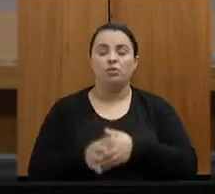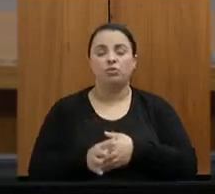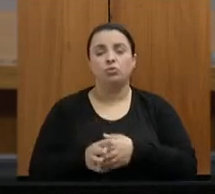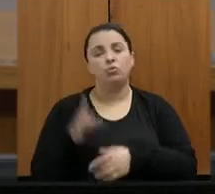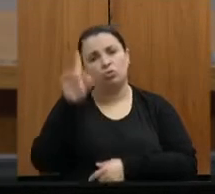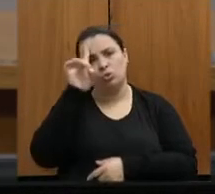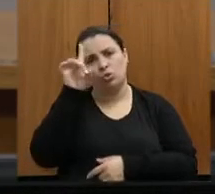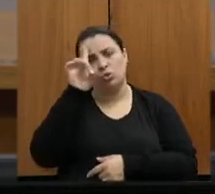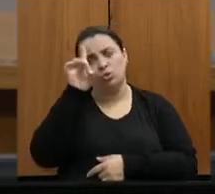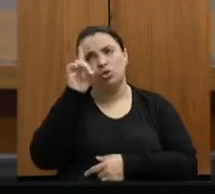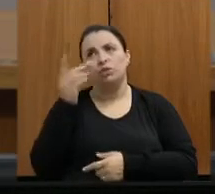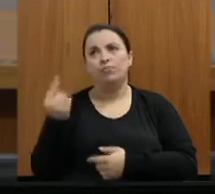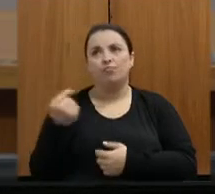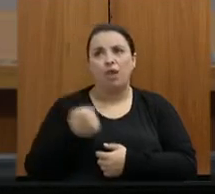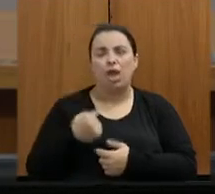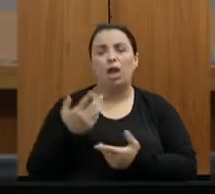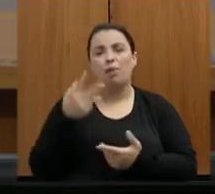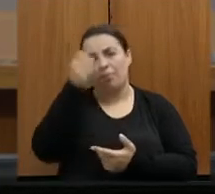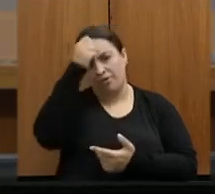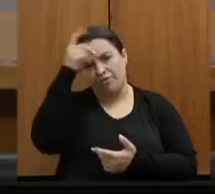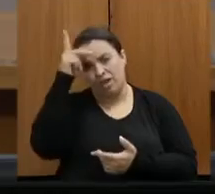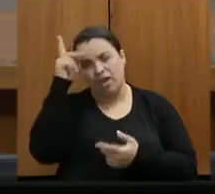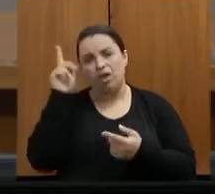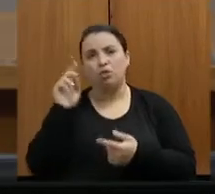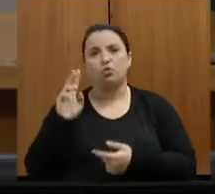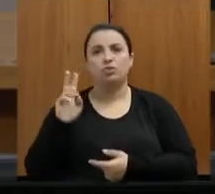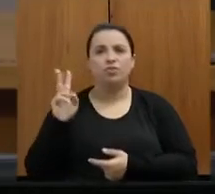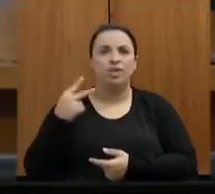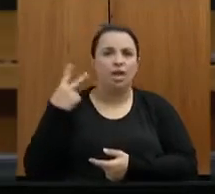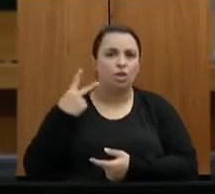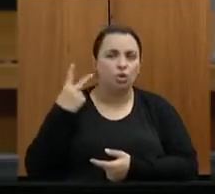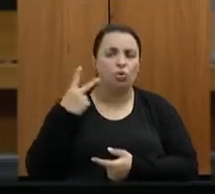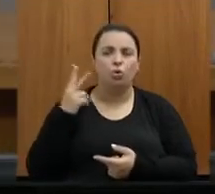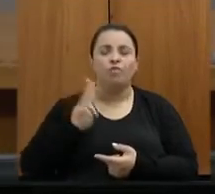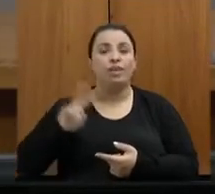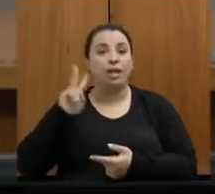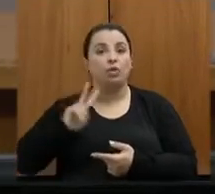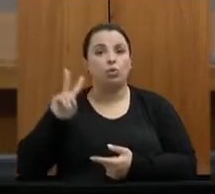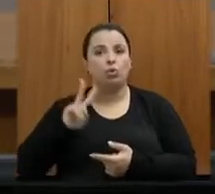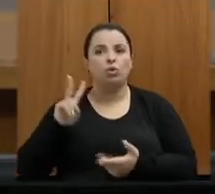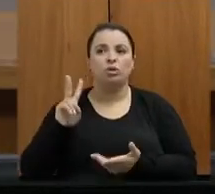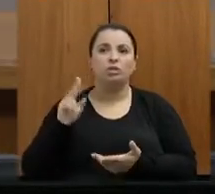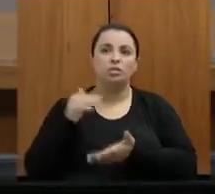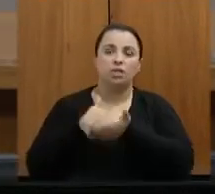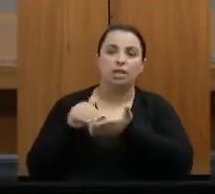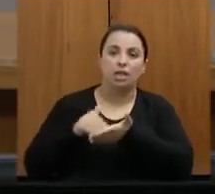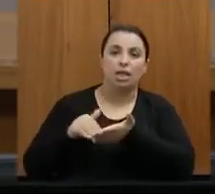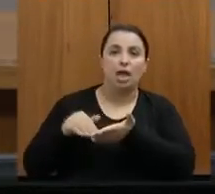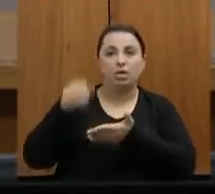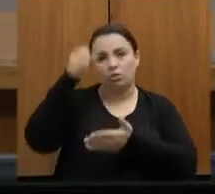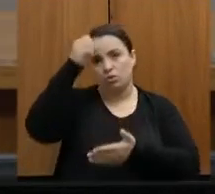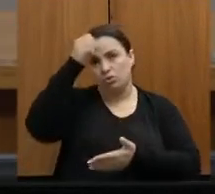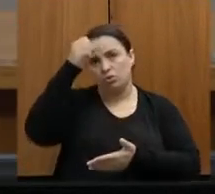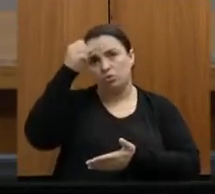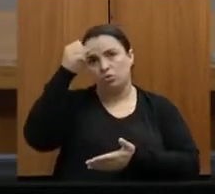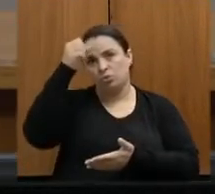prefeitos, vereadores, secretários municipais com essa temática. E